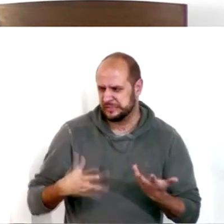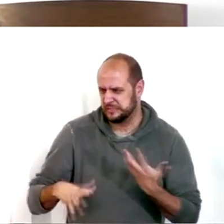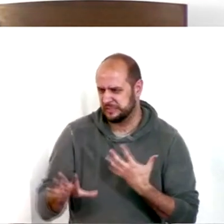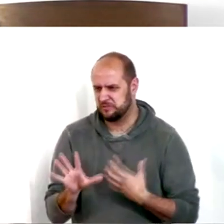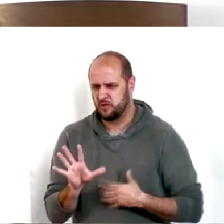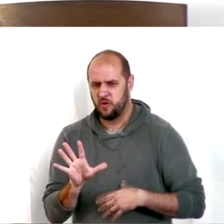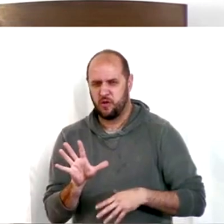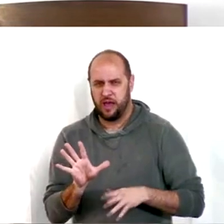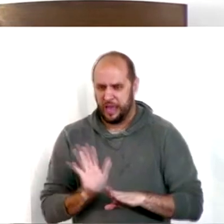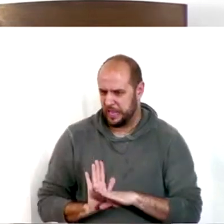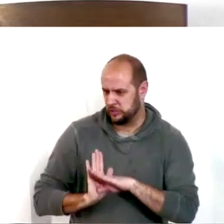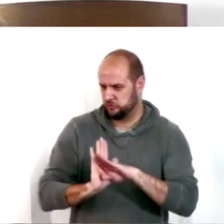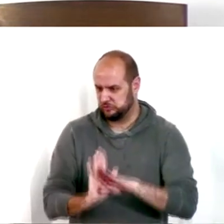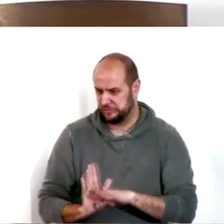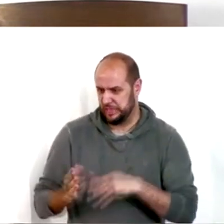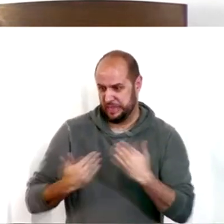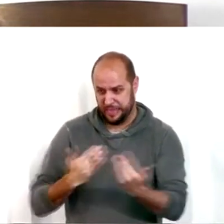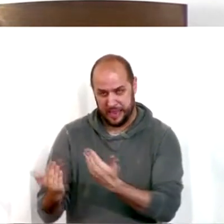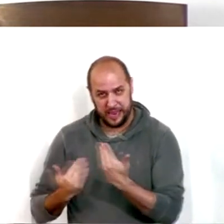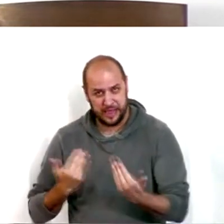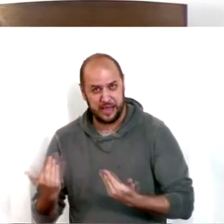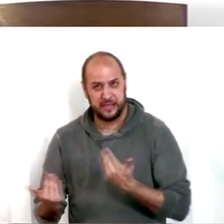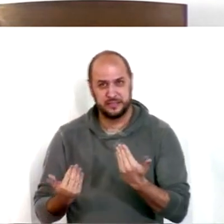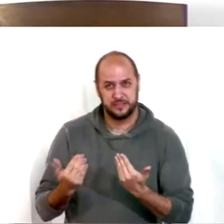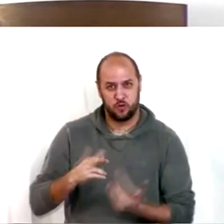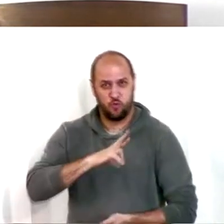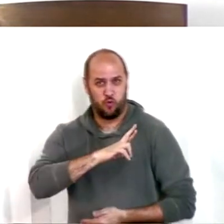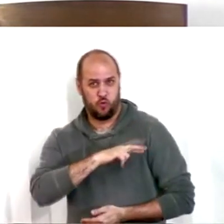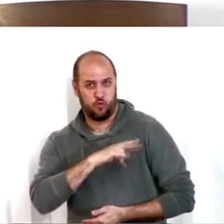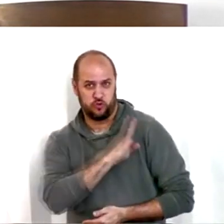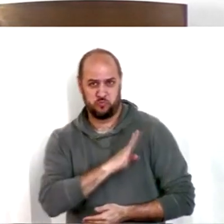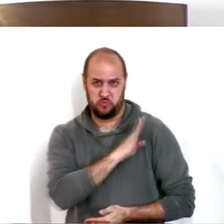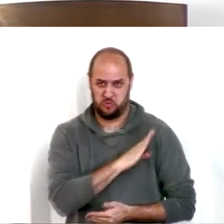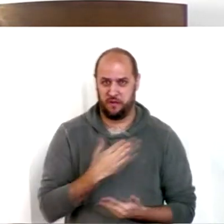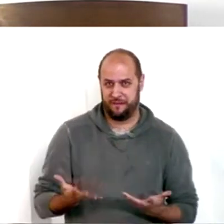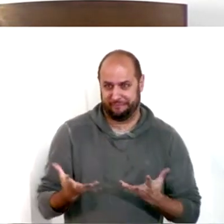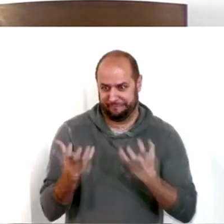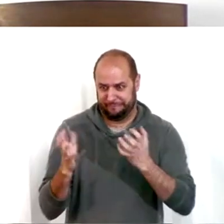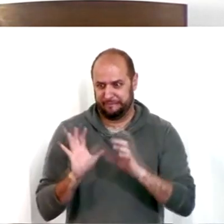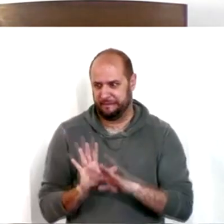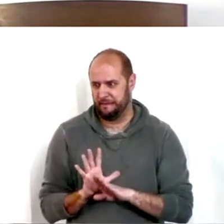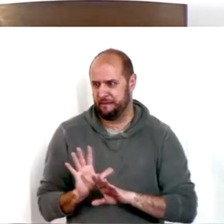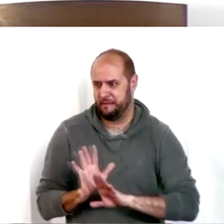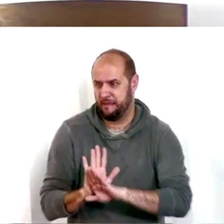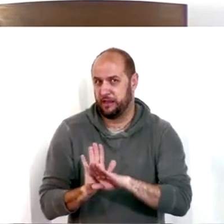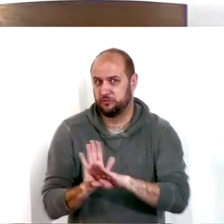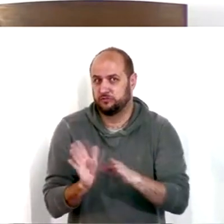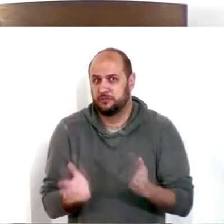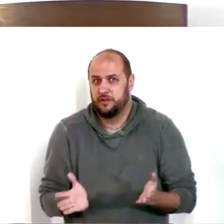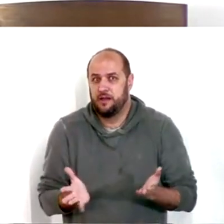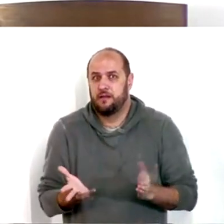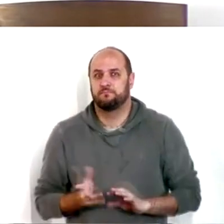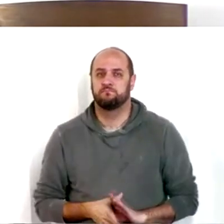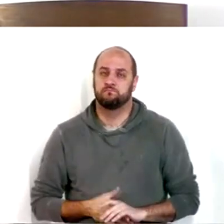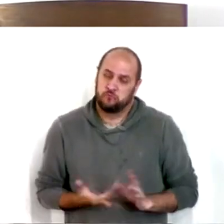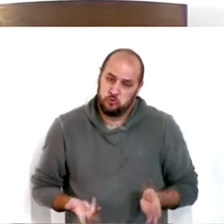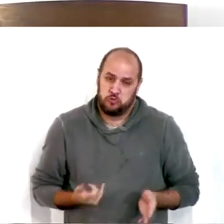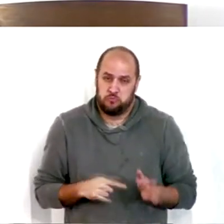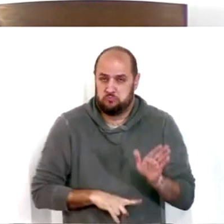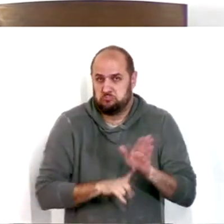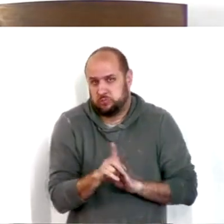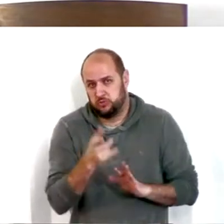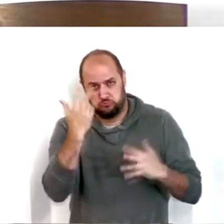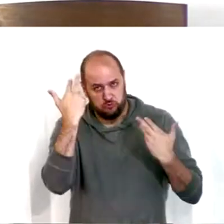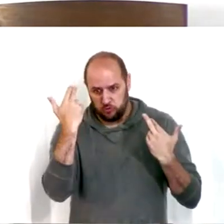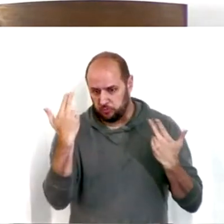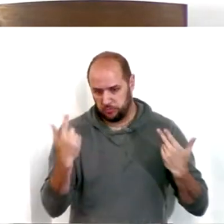situação favorável para um relacionamento entre Rute e Boaz? Talvez seja uma pergunta natural